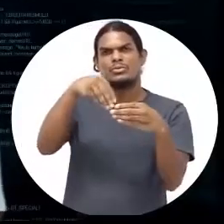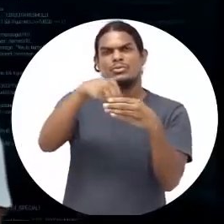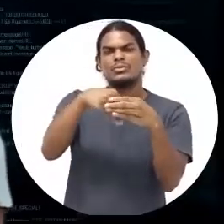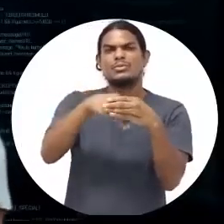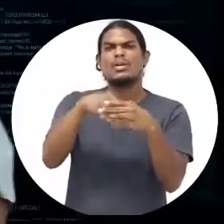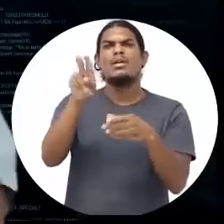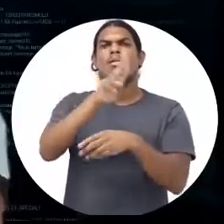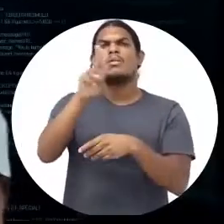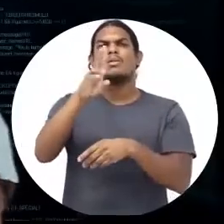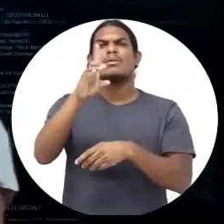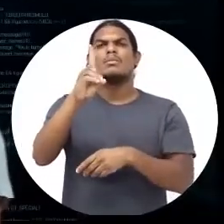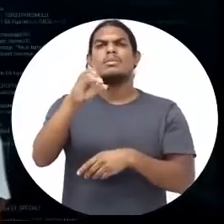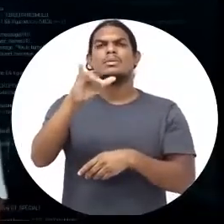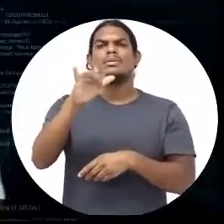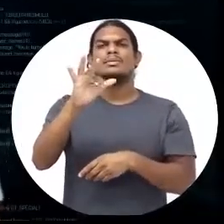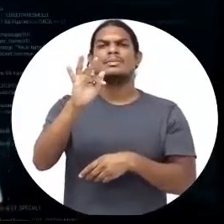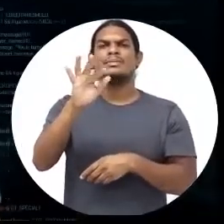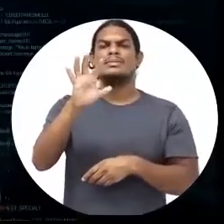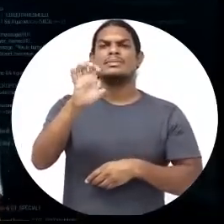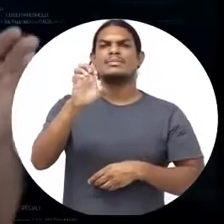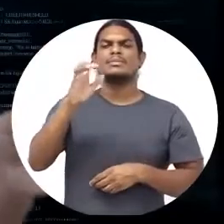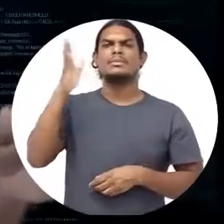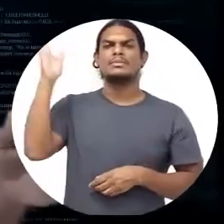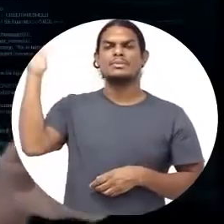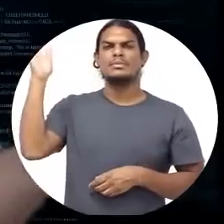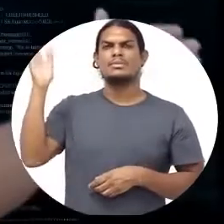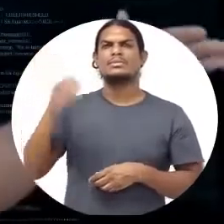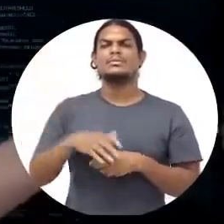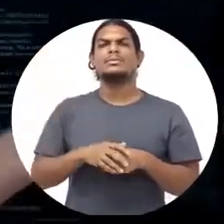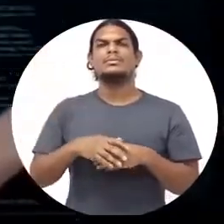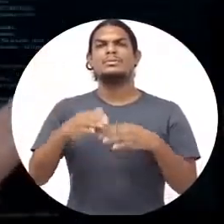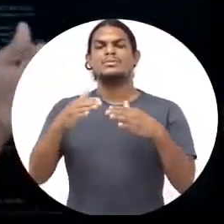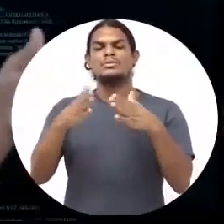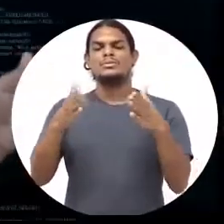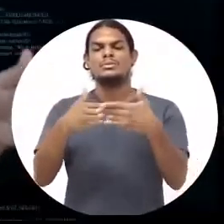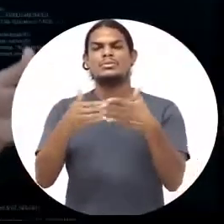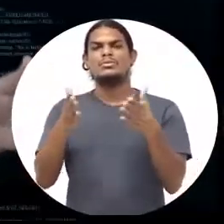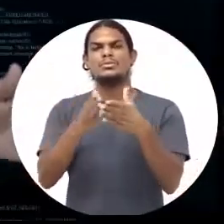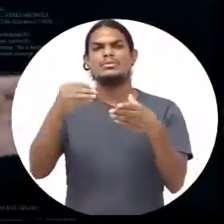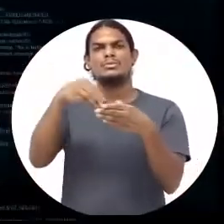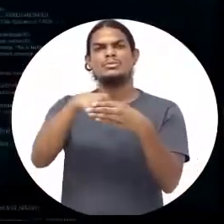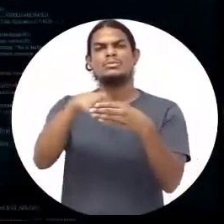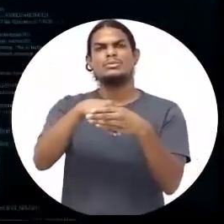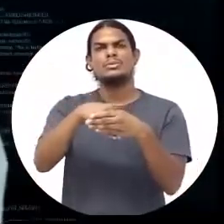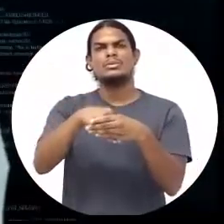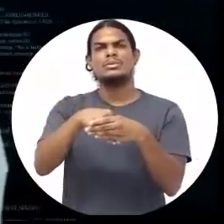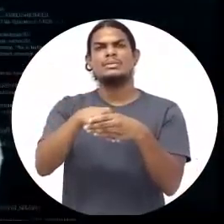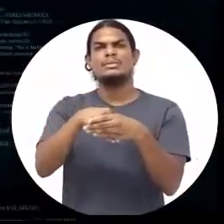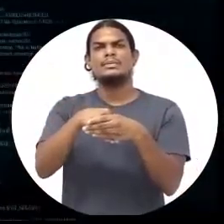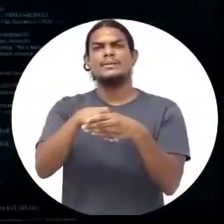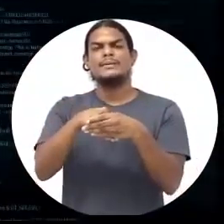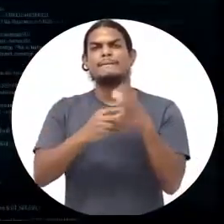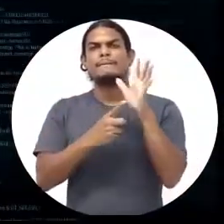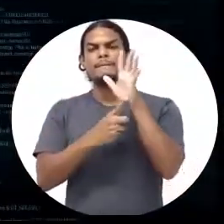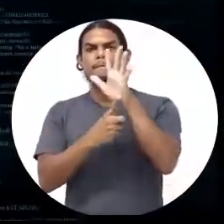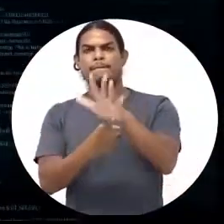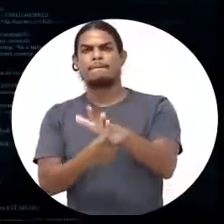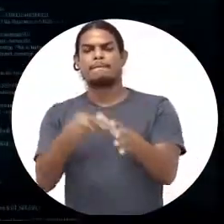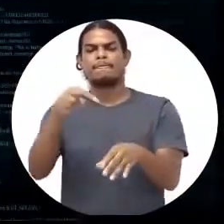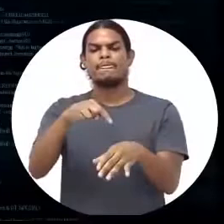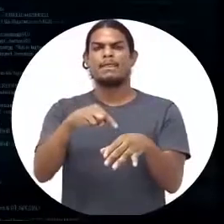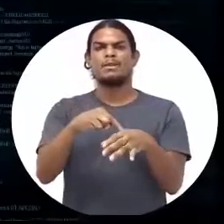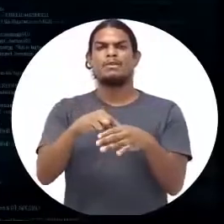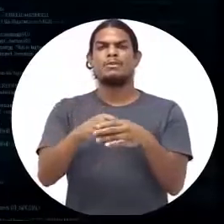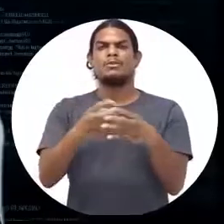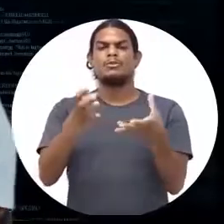div. Elas são caixas divisórias. Ela define que aquele conteúdo pertence àquela caixa que está sendo dividida daquela outra